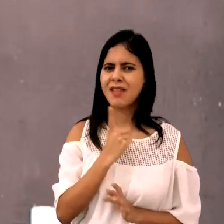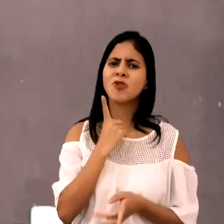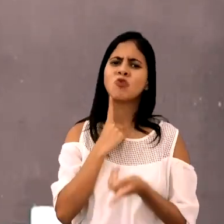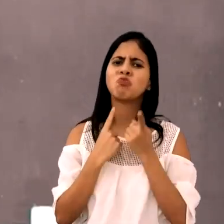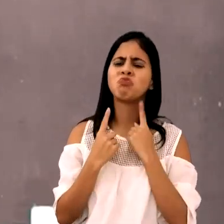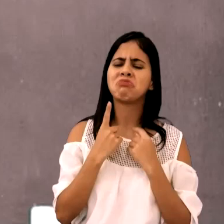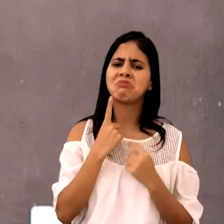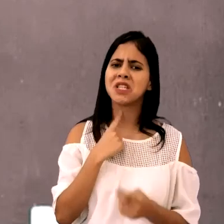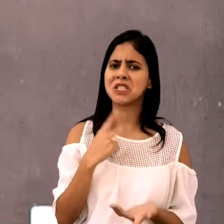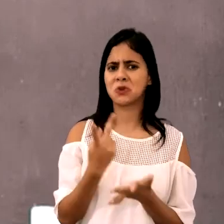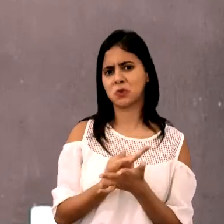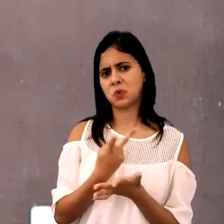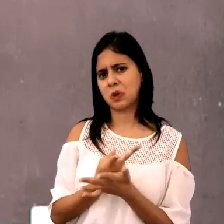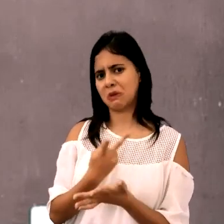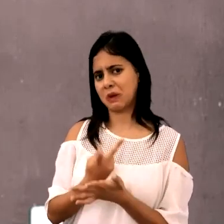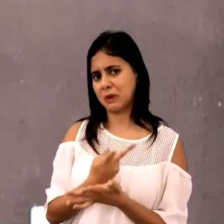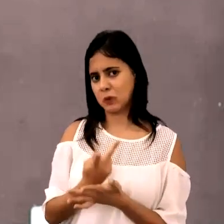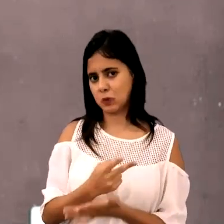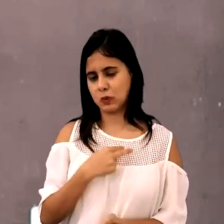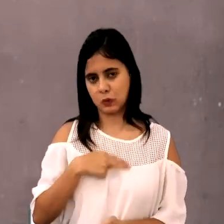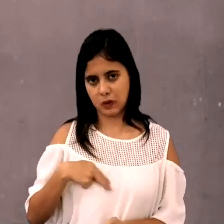por parte dessa sogra.